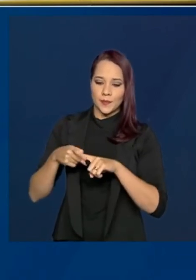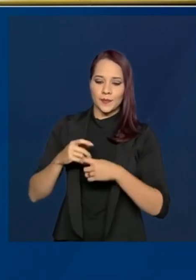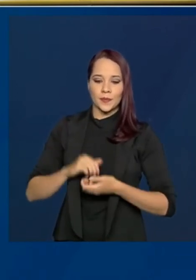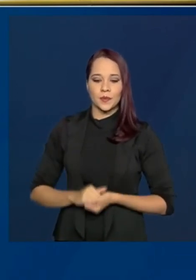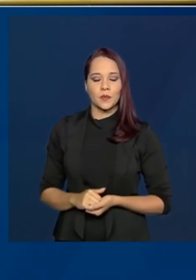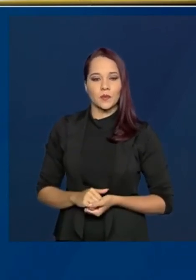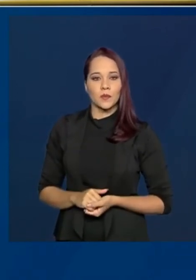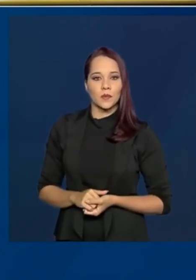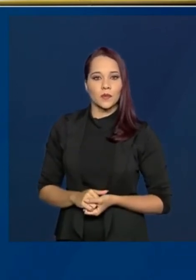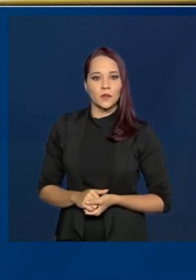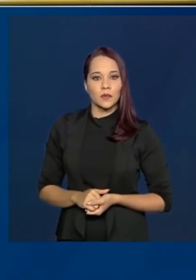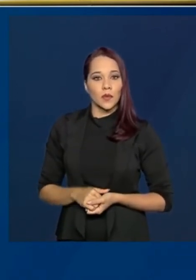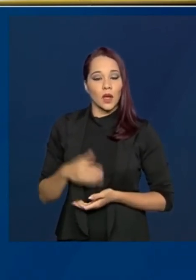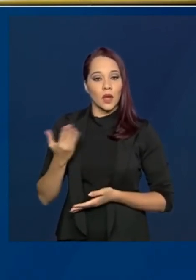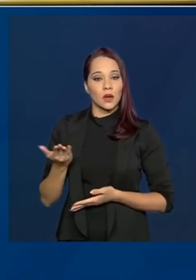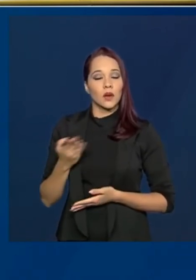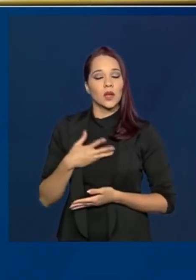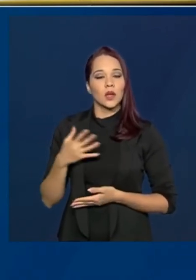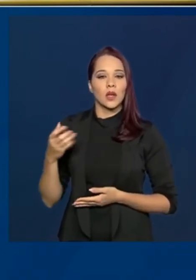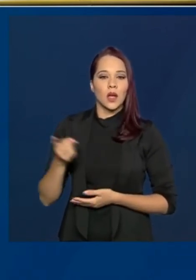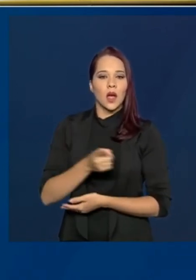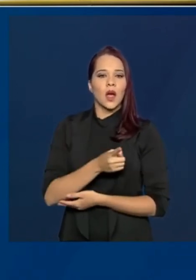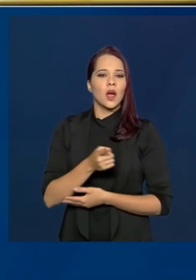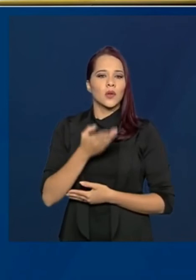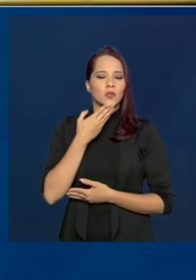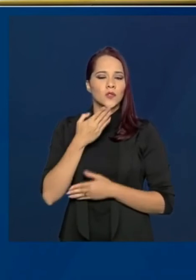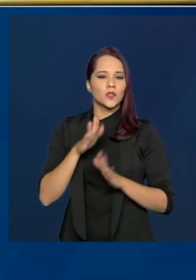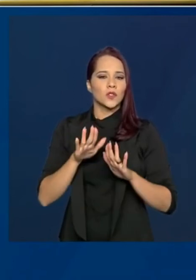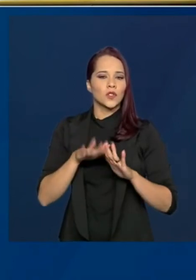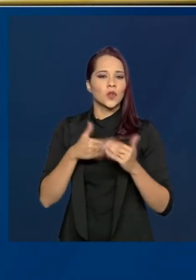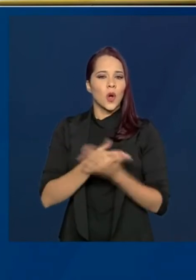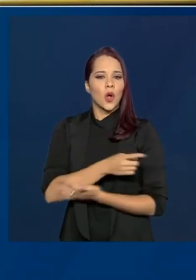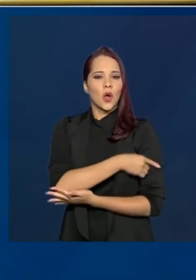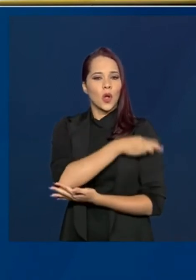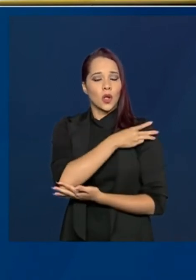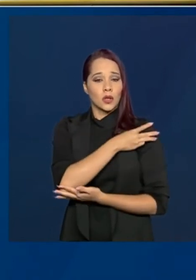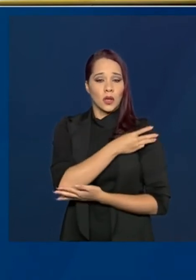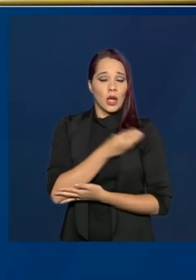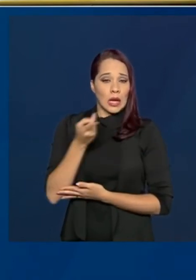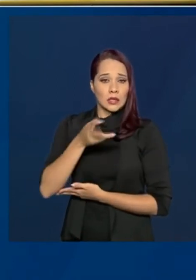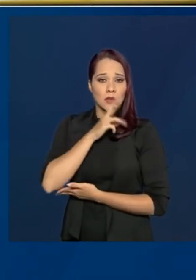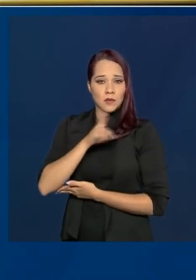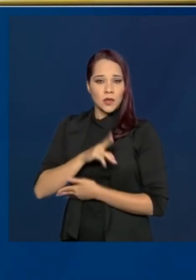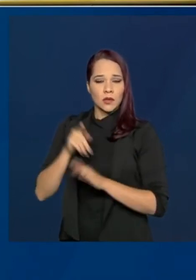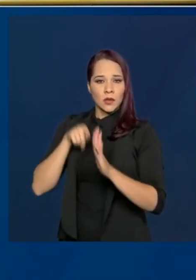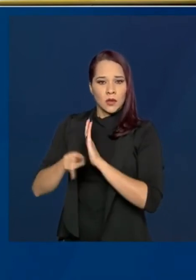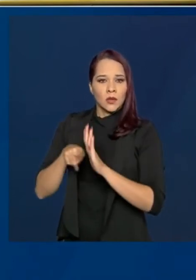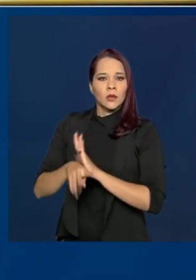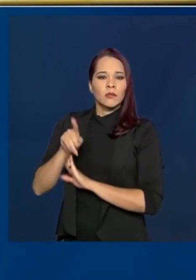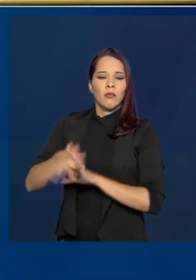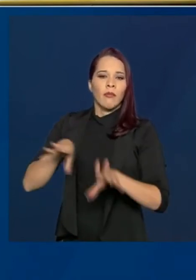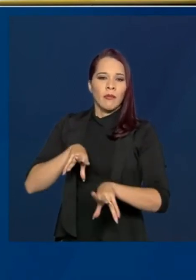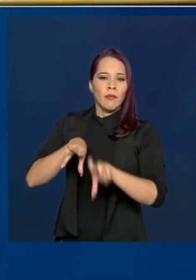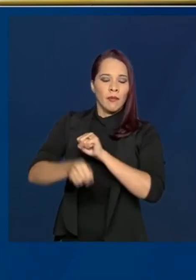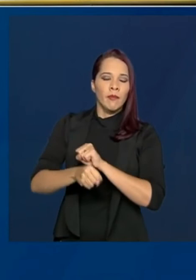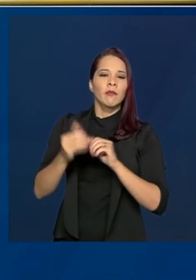passar. Quanto à escolaridade desses profissionais, a maior parte dos indivíduos que responderam à pesquisa apresenta formação em